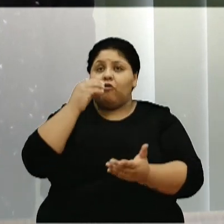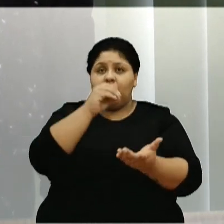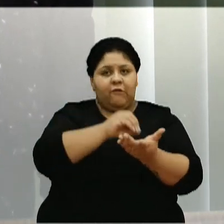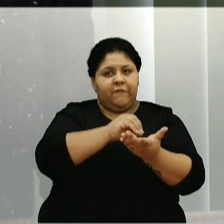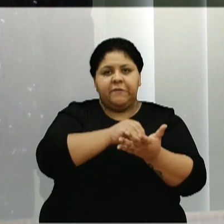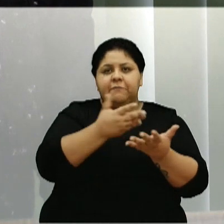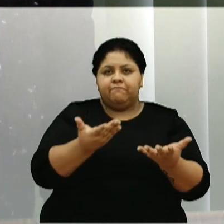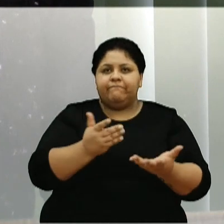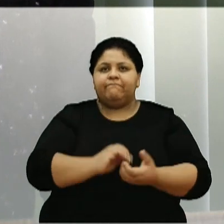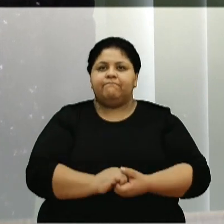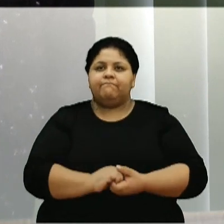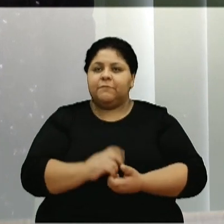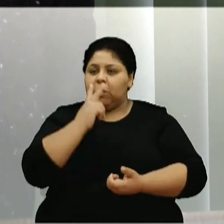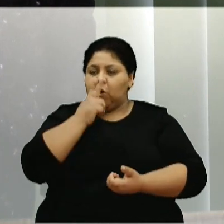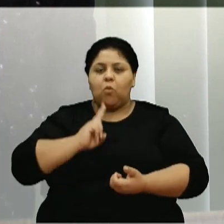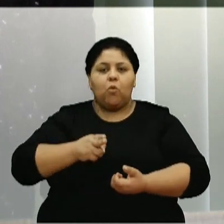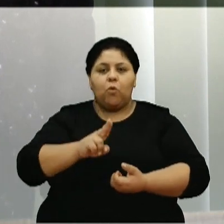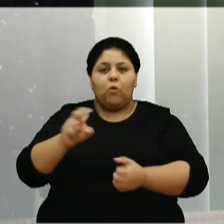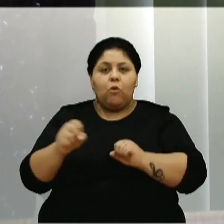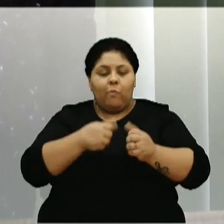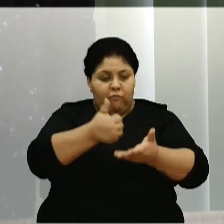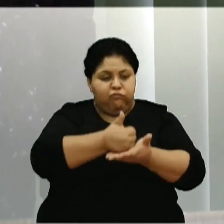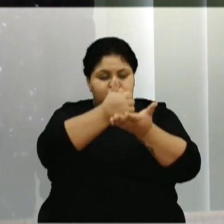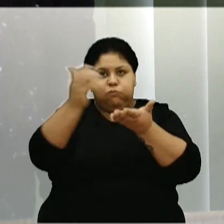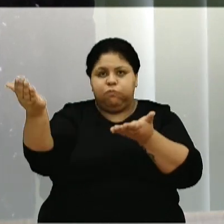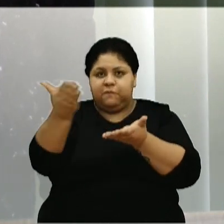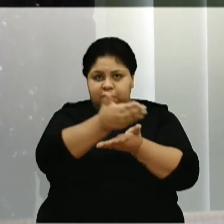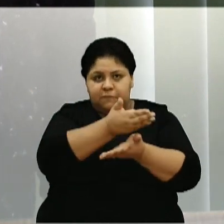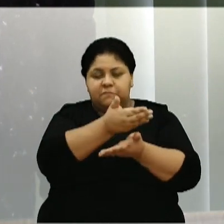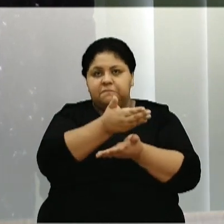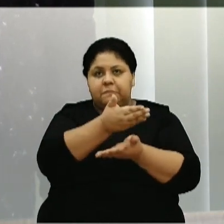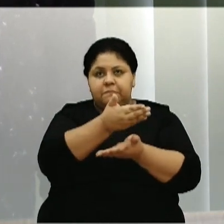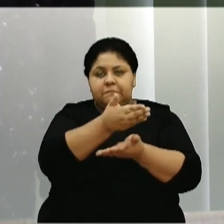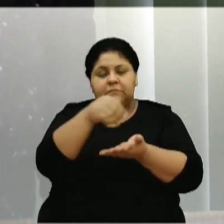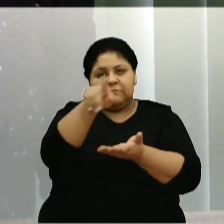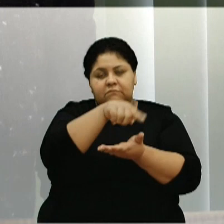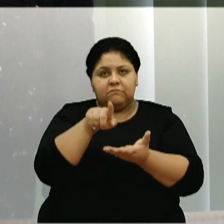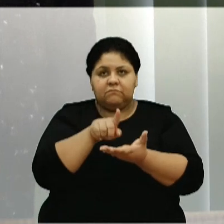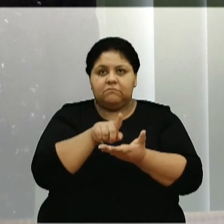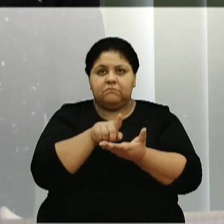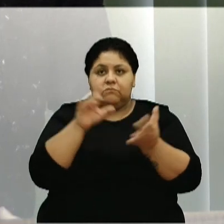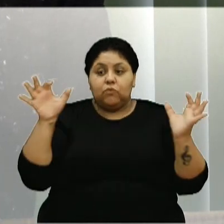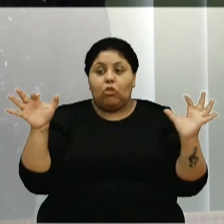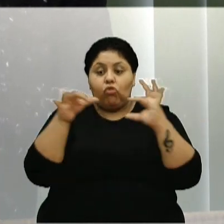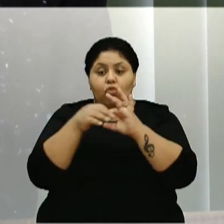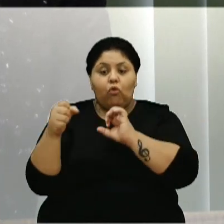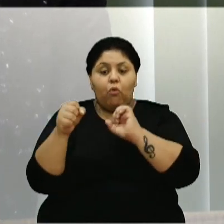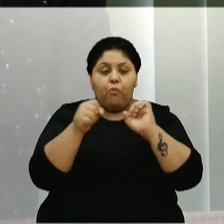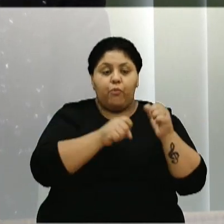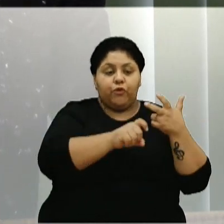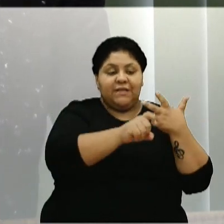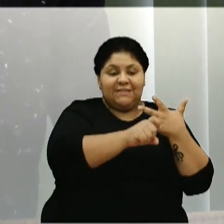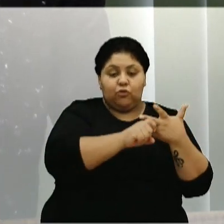faltou, né? Que a gente possa contar com vocês, né? E que a gente, unidos, Poder Executivo